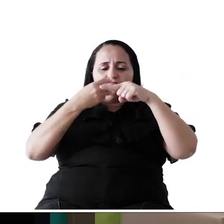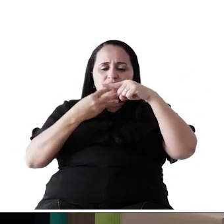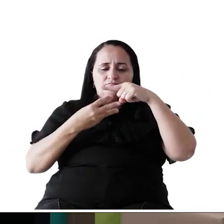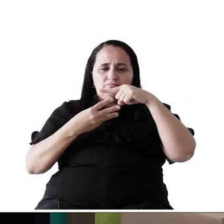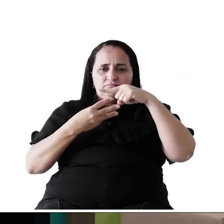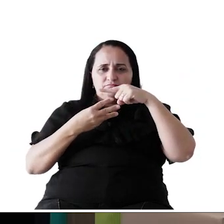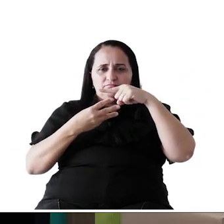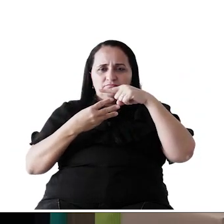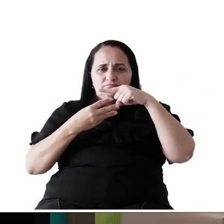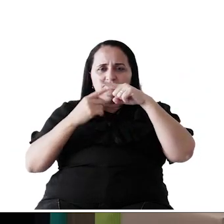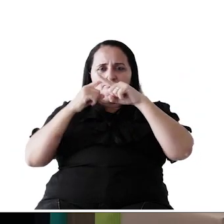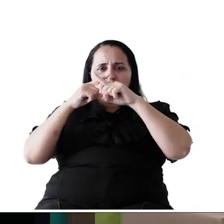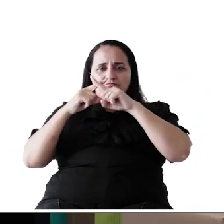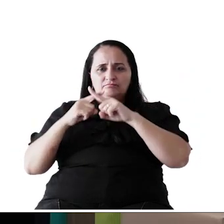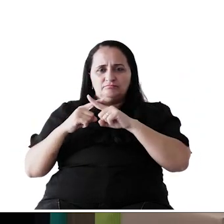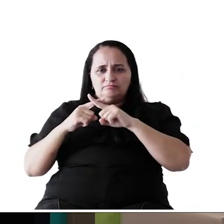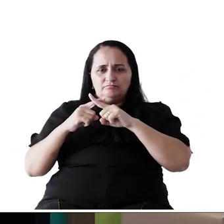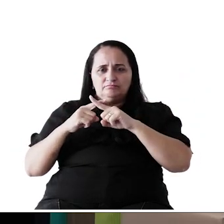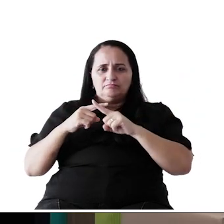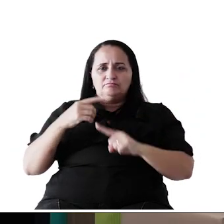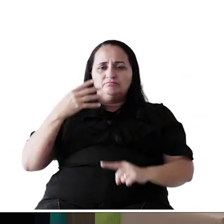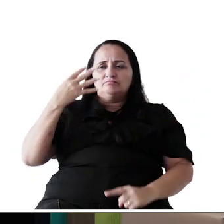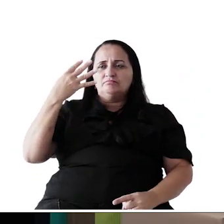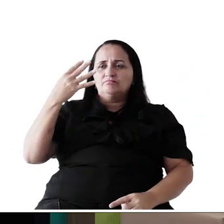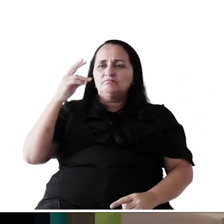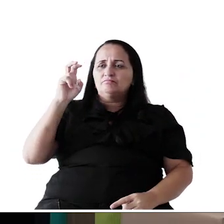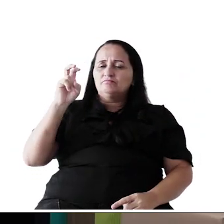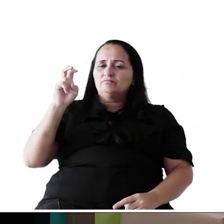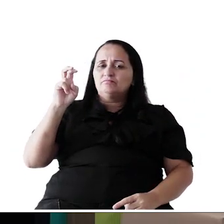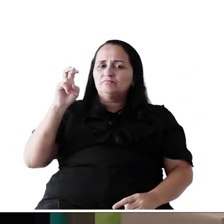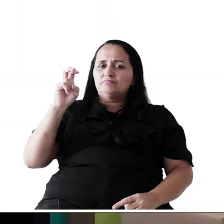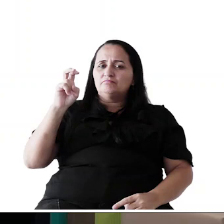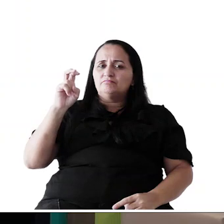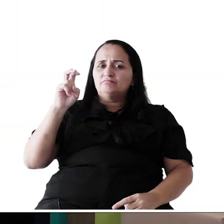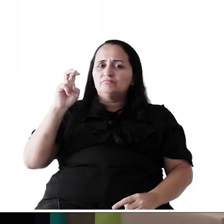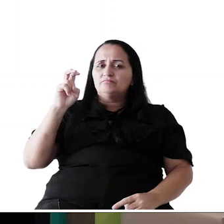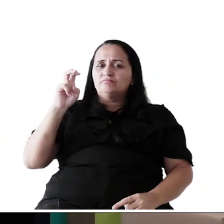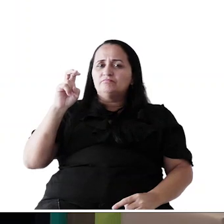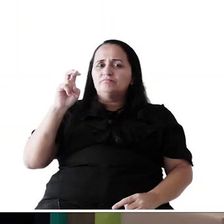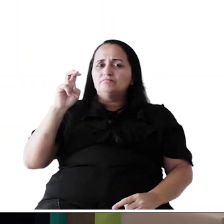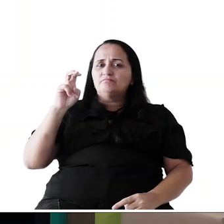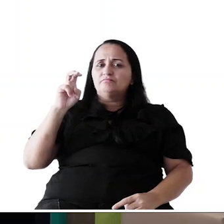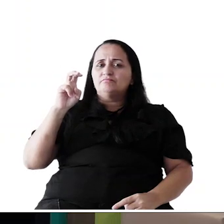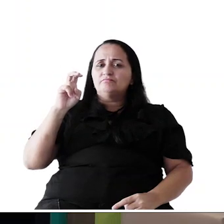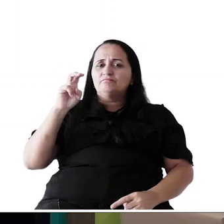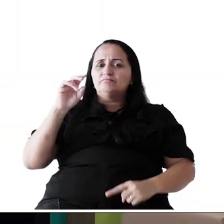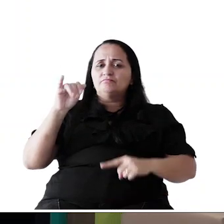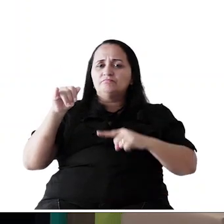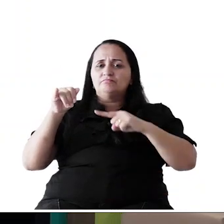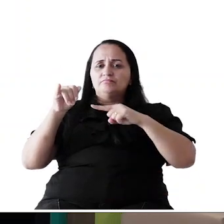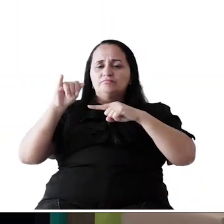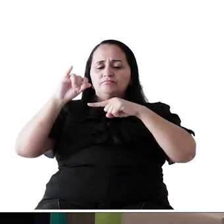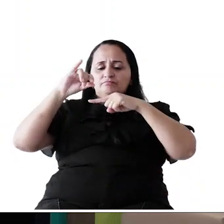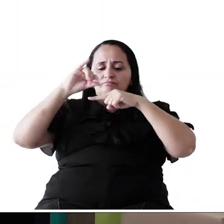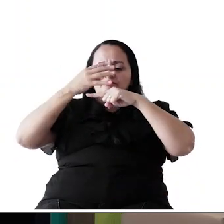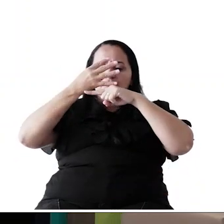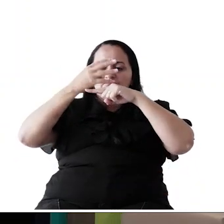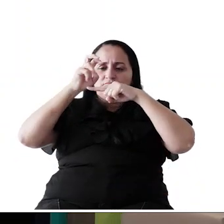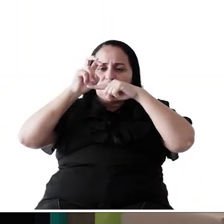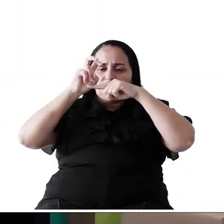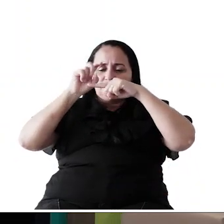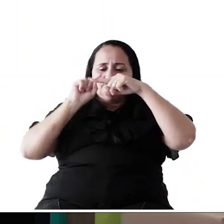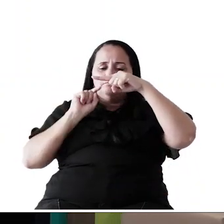1/3 vezes 45. Embaixo do numerador